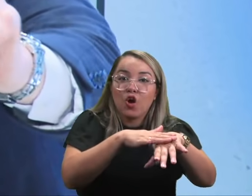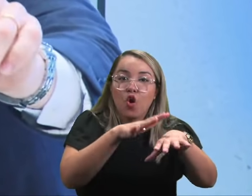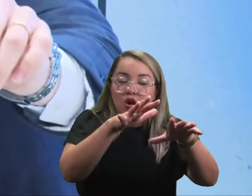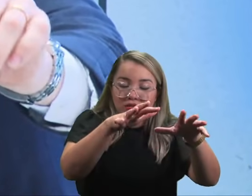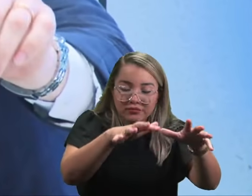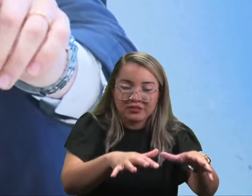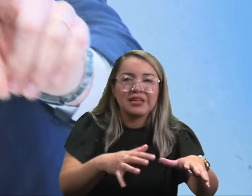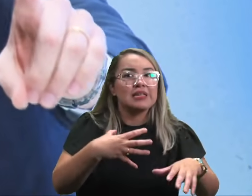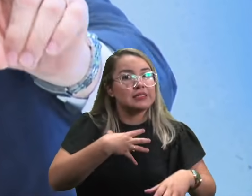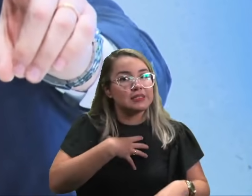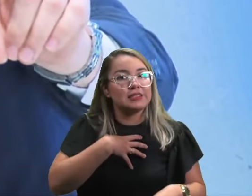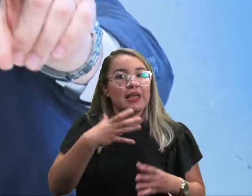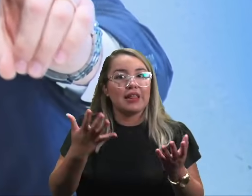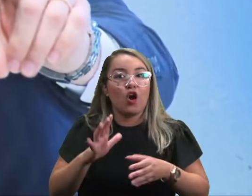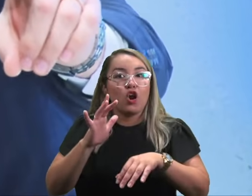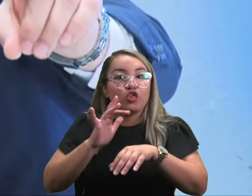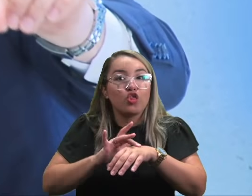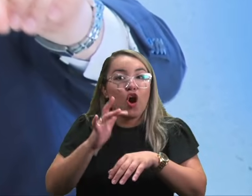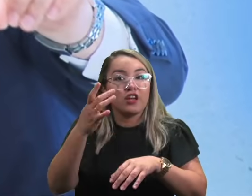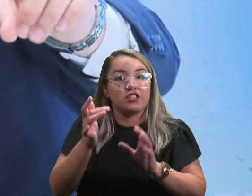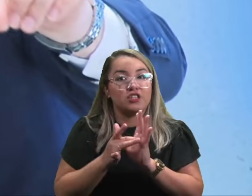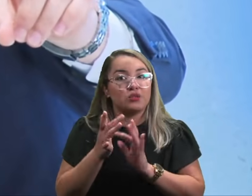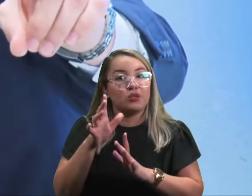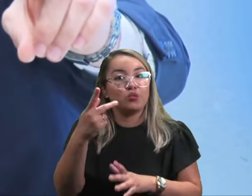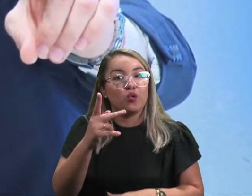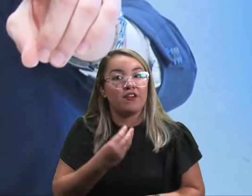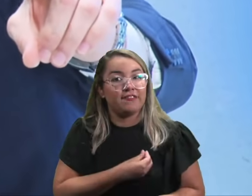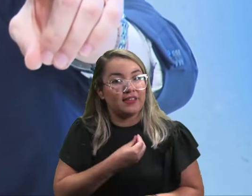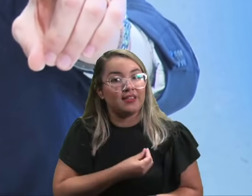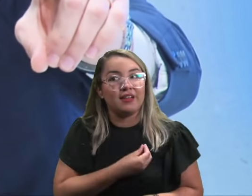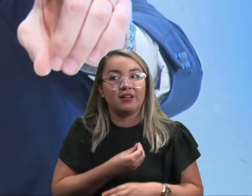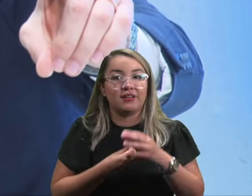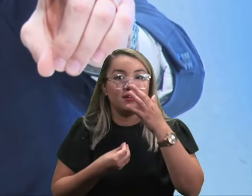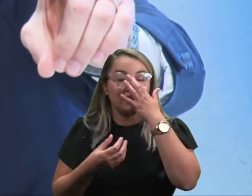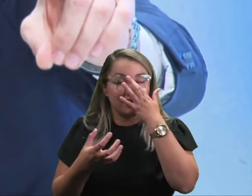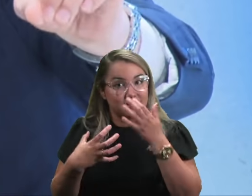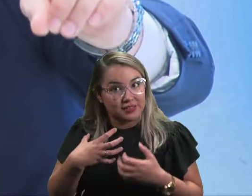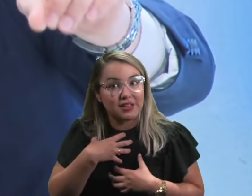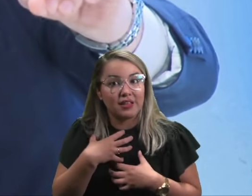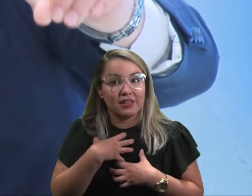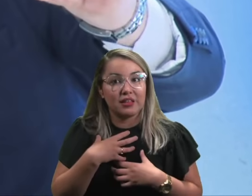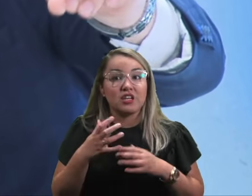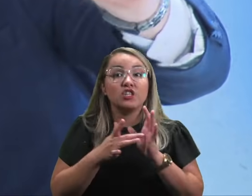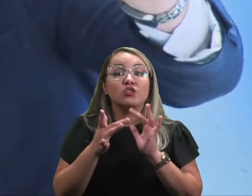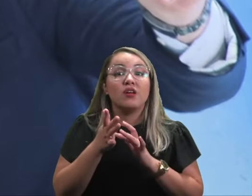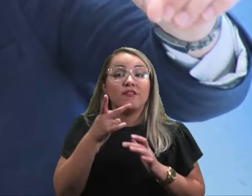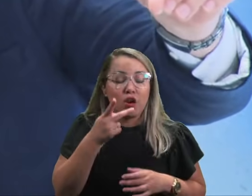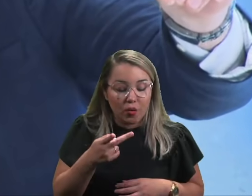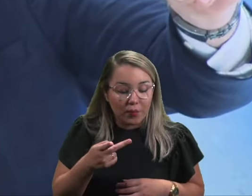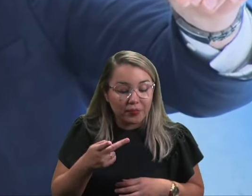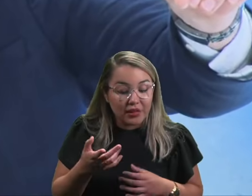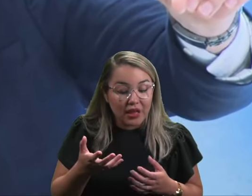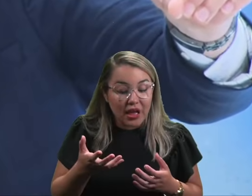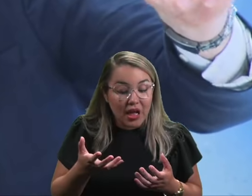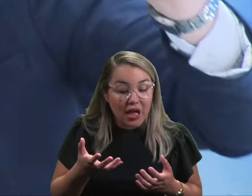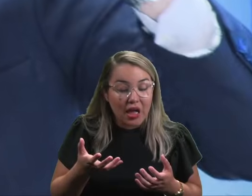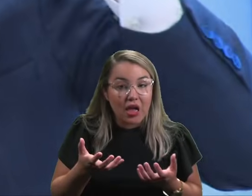Sinta o toque de Jesus nesta manhã na tua vida, pelo seu Espírito. E Jesus disse: eu quero, fica